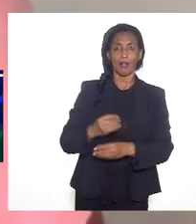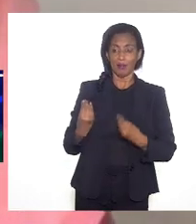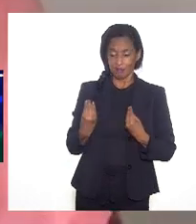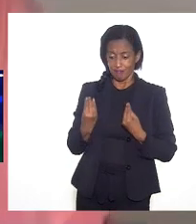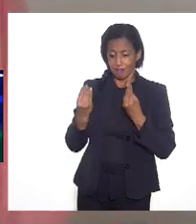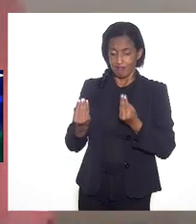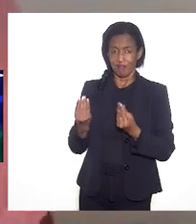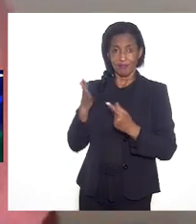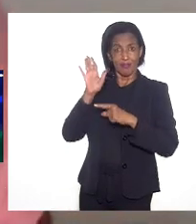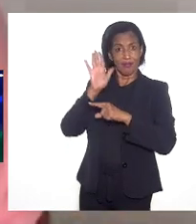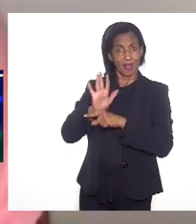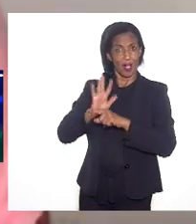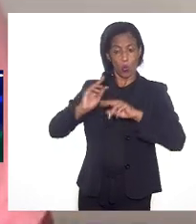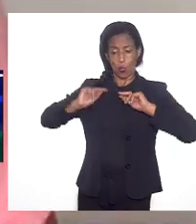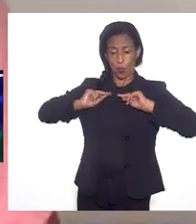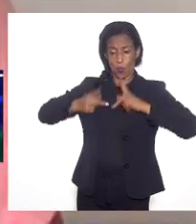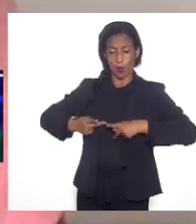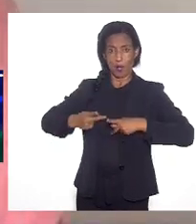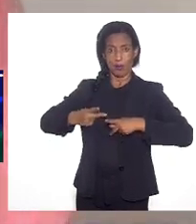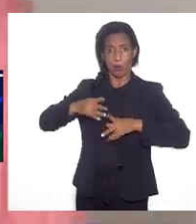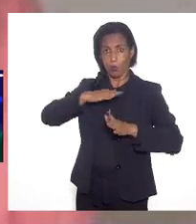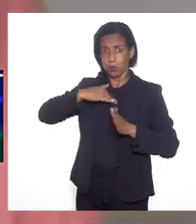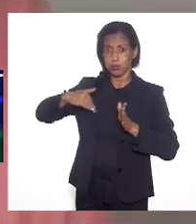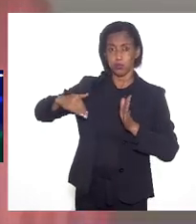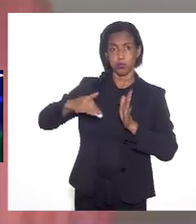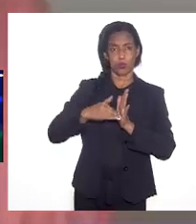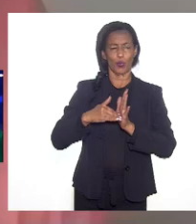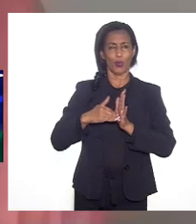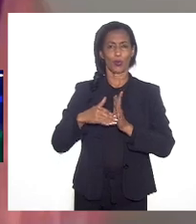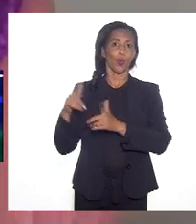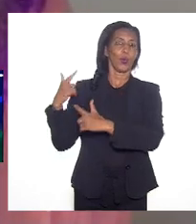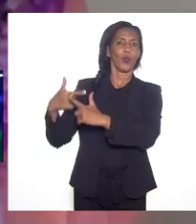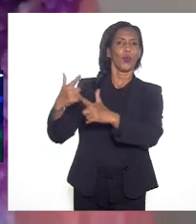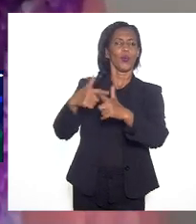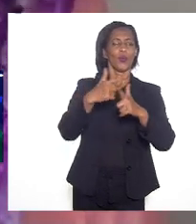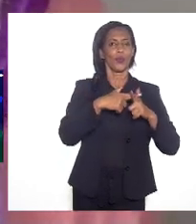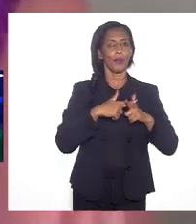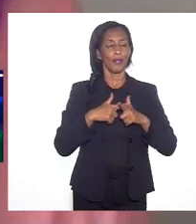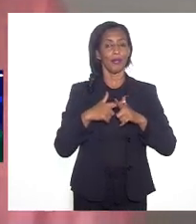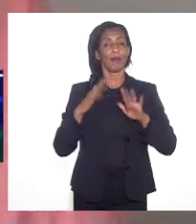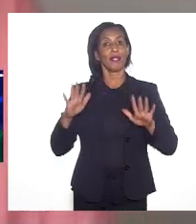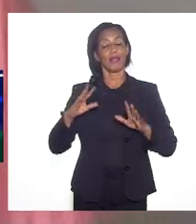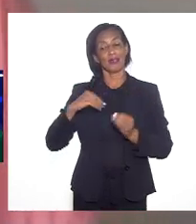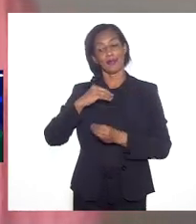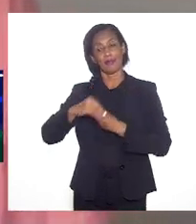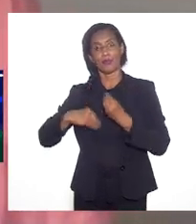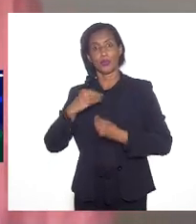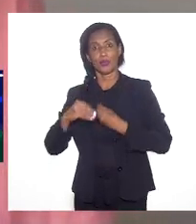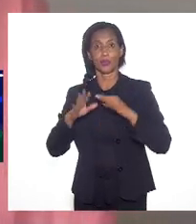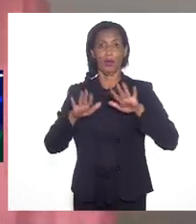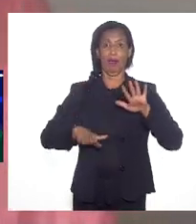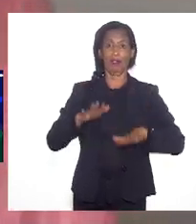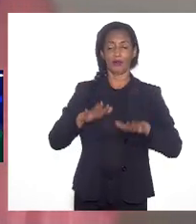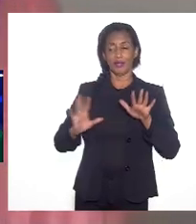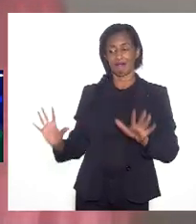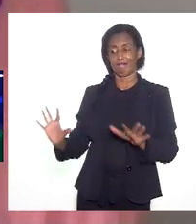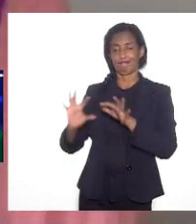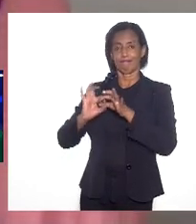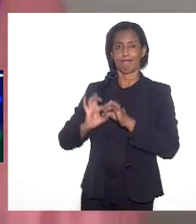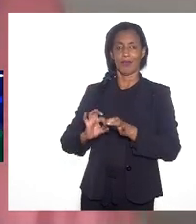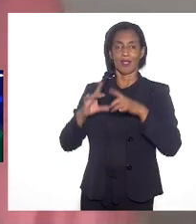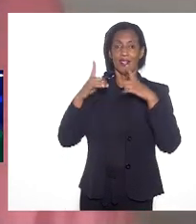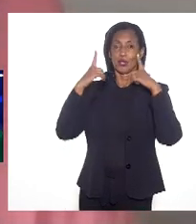favorece a evolução humana como um todo. O problema é que, na maioria das vezes, a miscigenação ela veio atrelada de